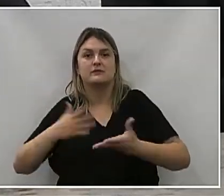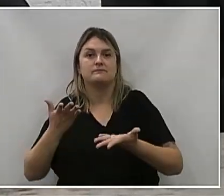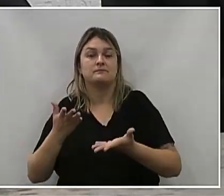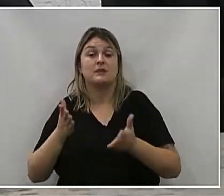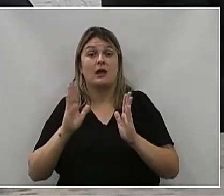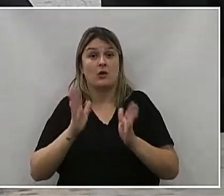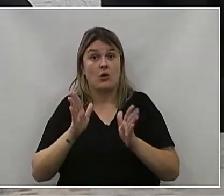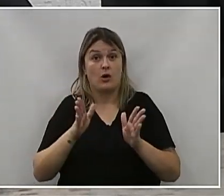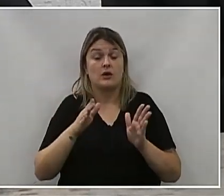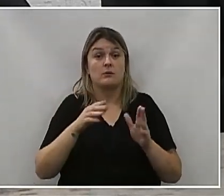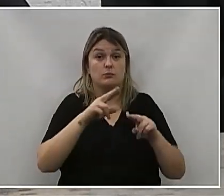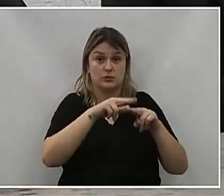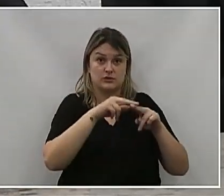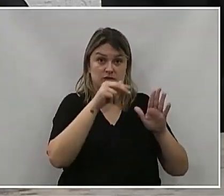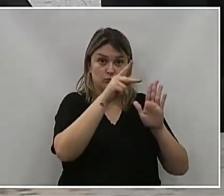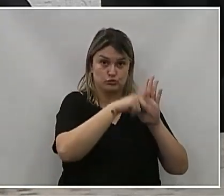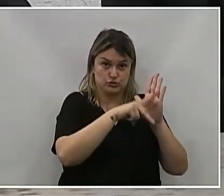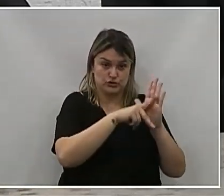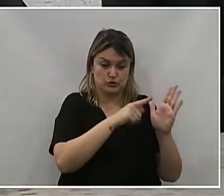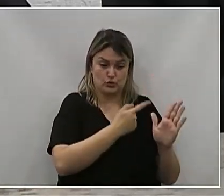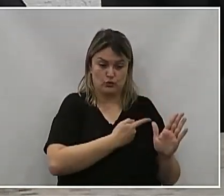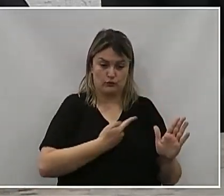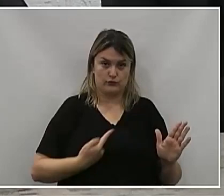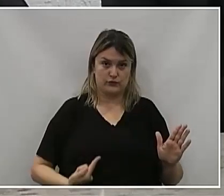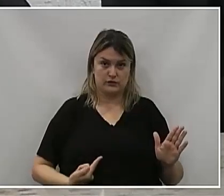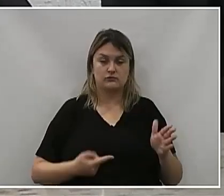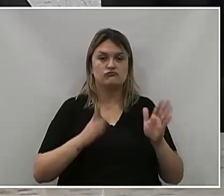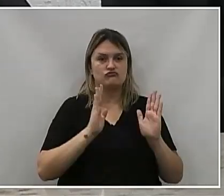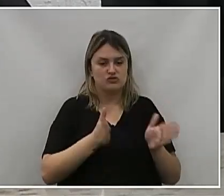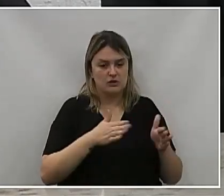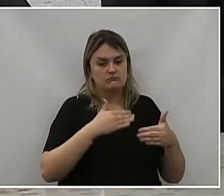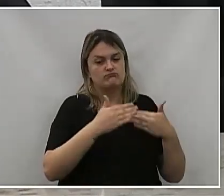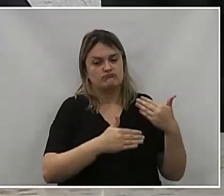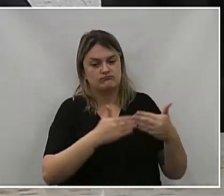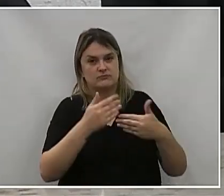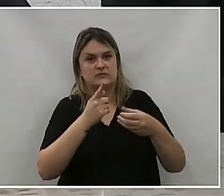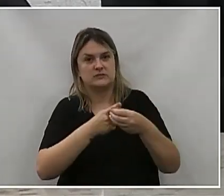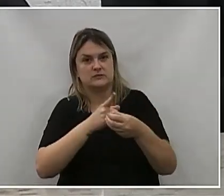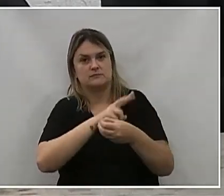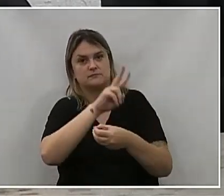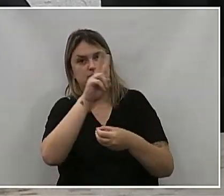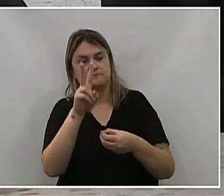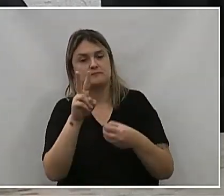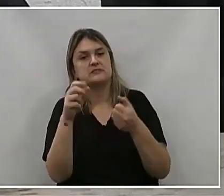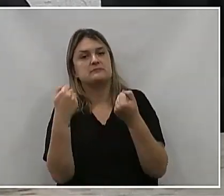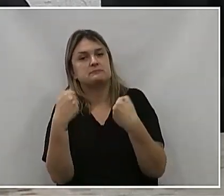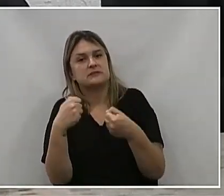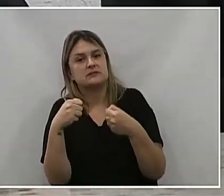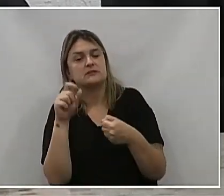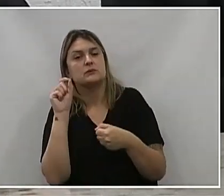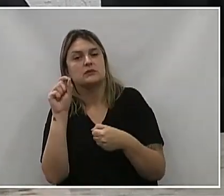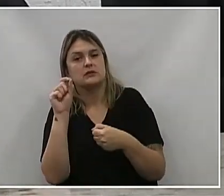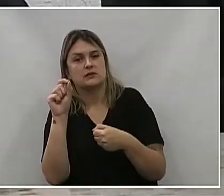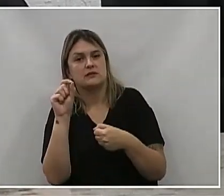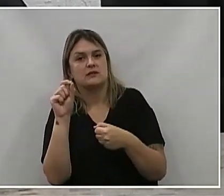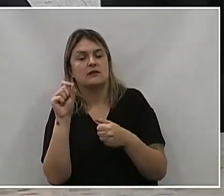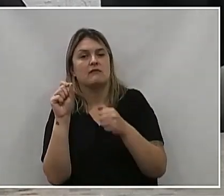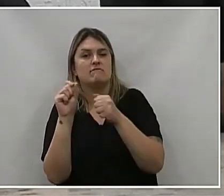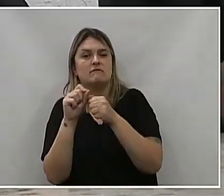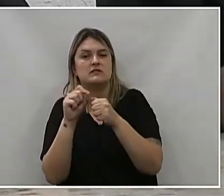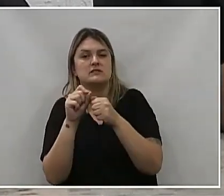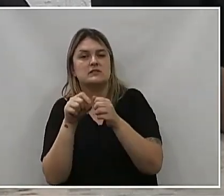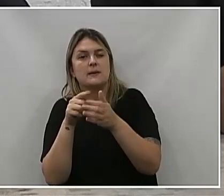e agora com esse programa que já foi contemplado, que já está em andamento em Nome da Vitória, precisa de que possa fazer